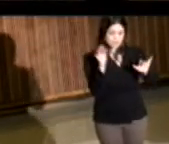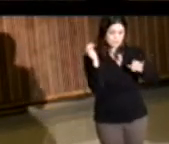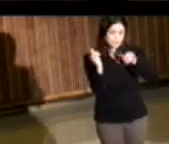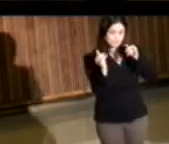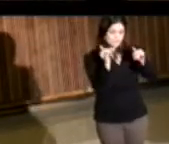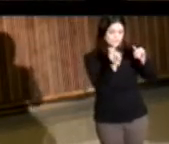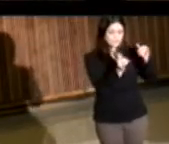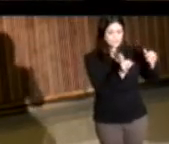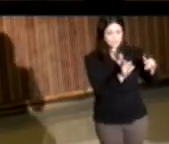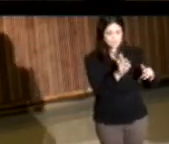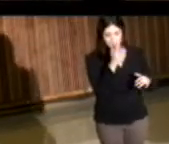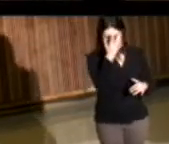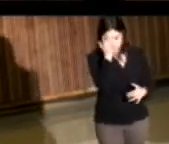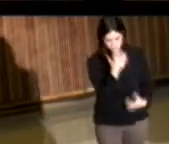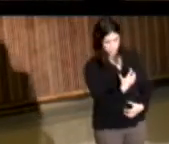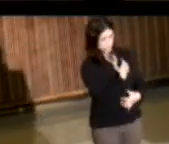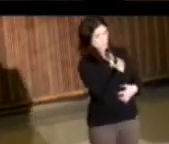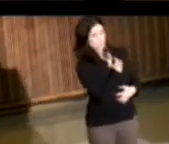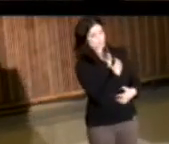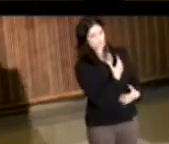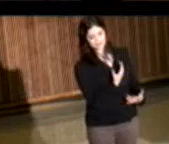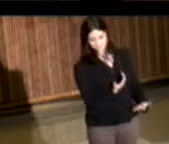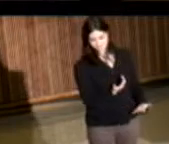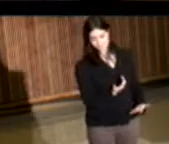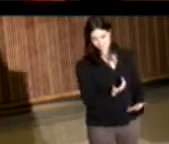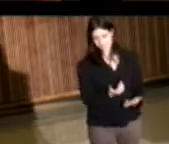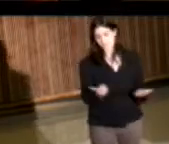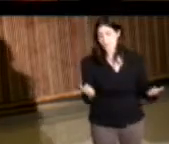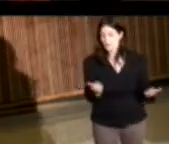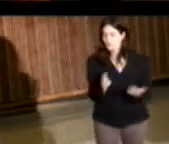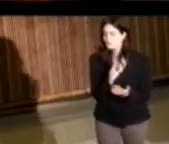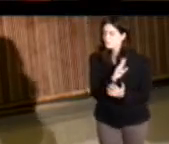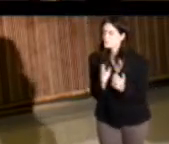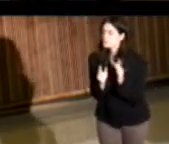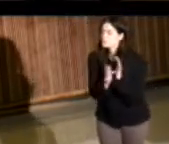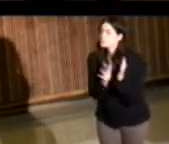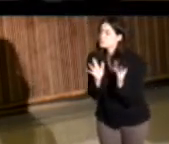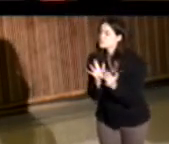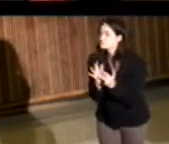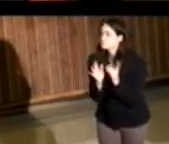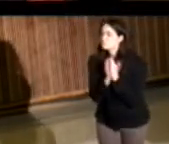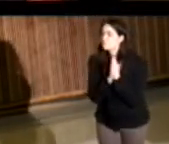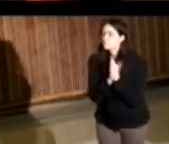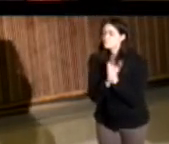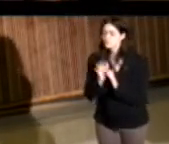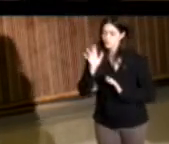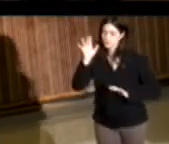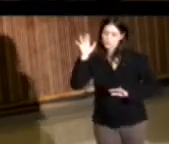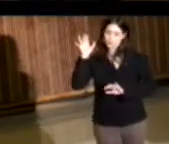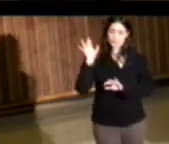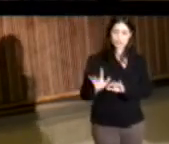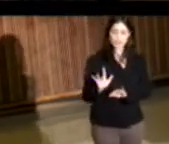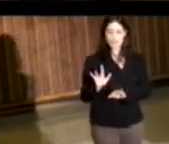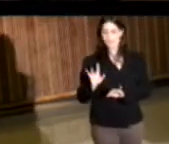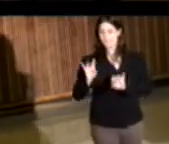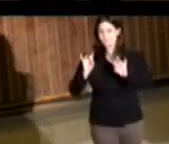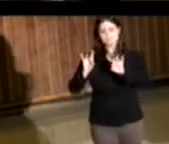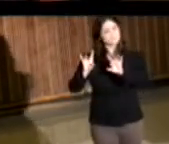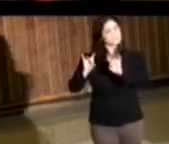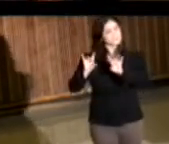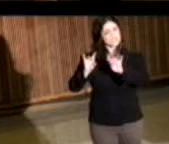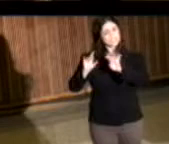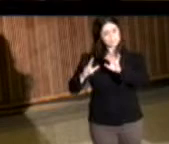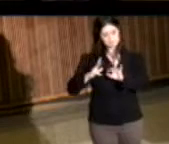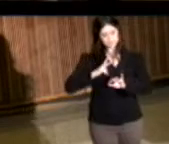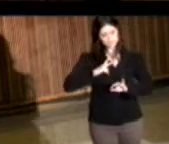aqui. Por isso eu te peço, em nome de Jesus, toca dessa maneira única, dessa maneira